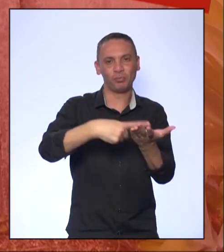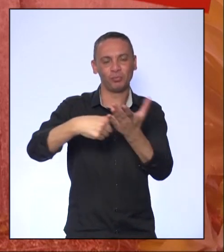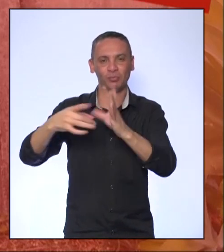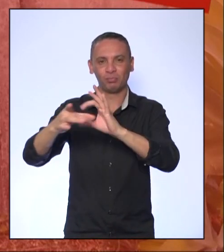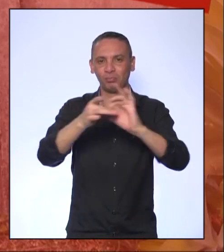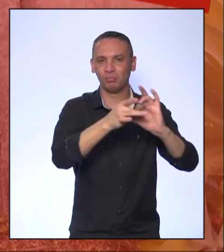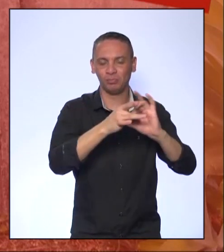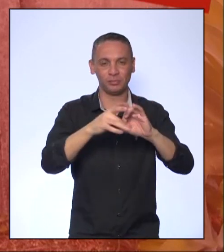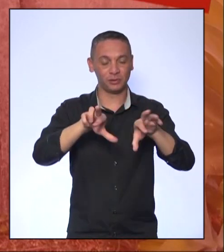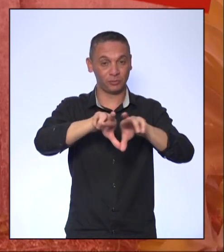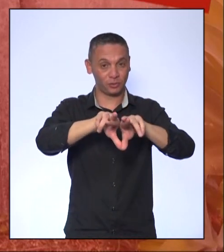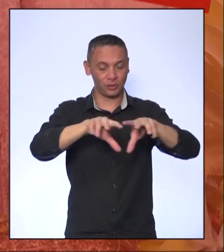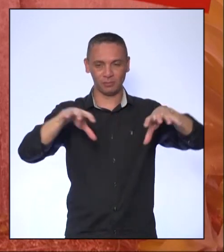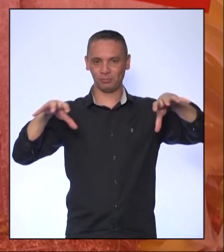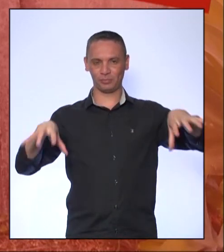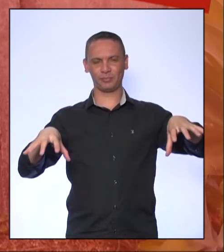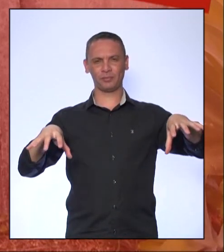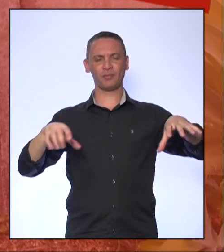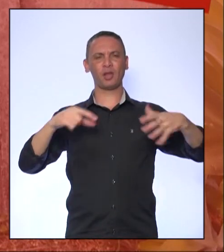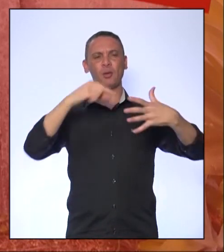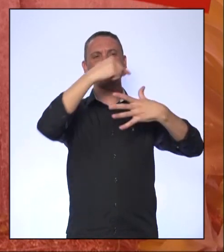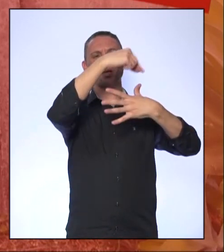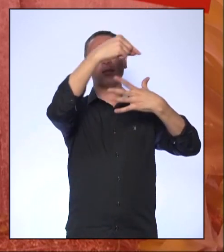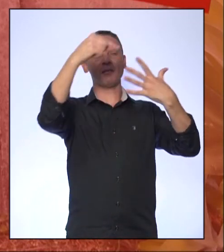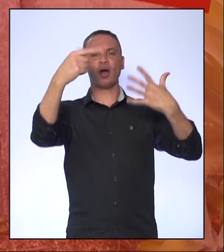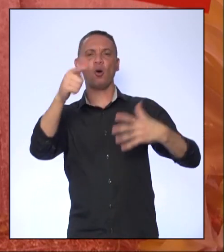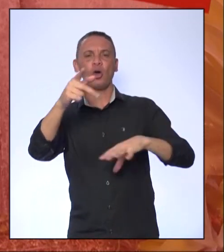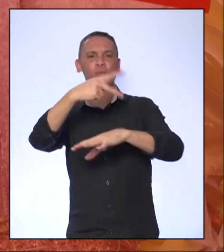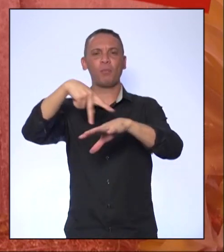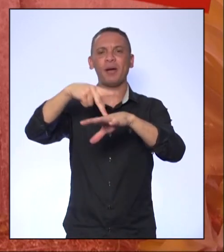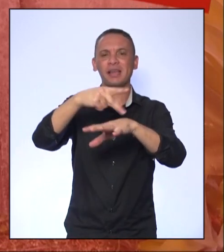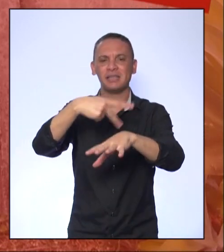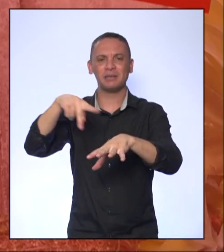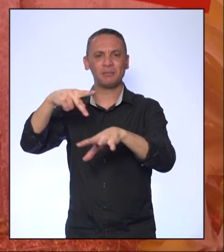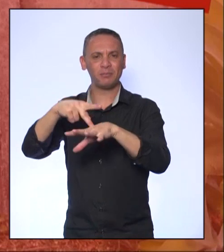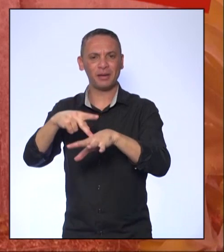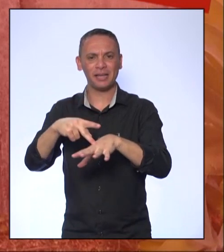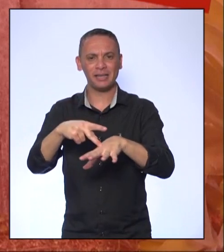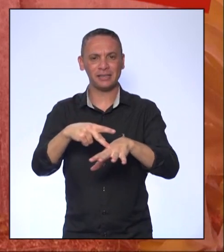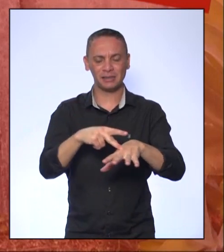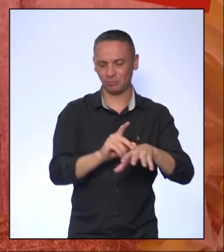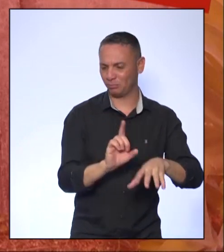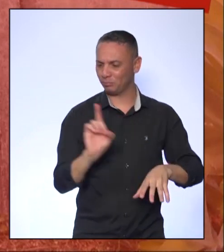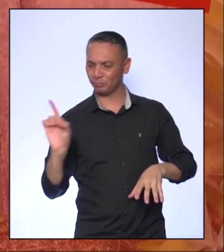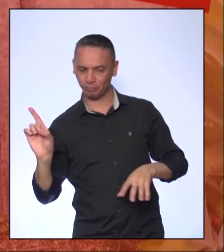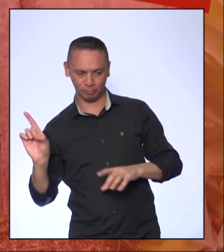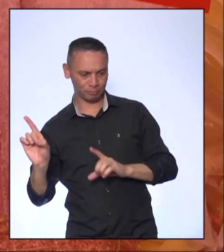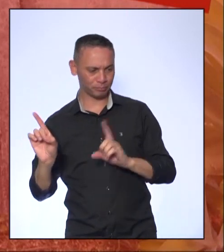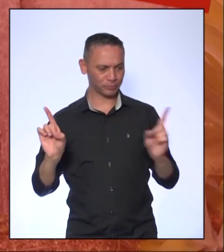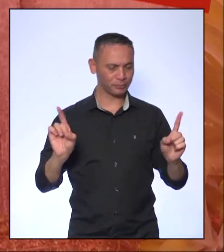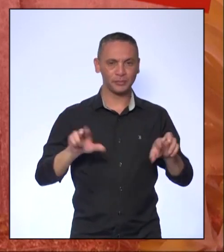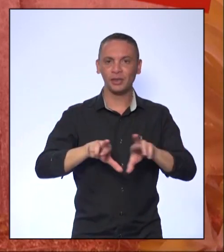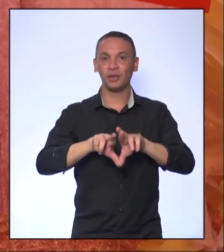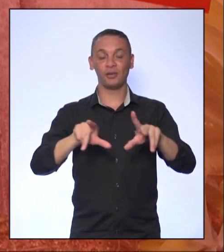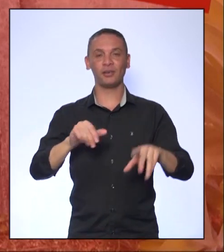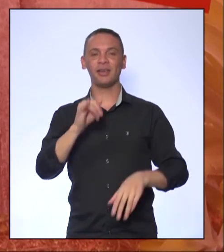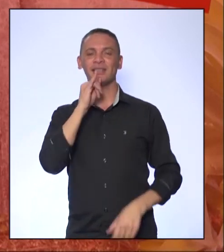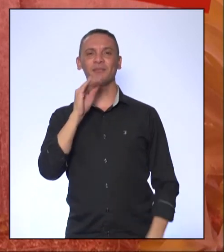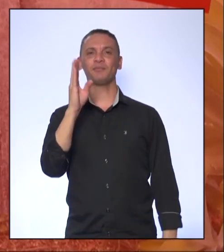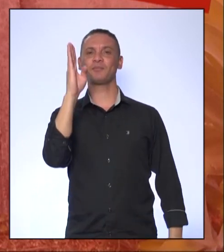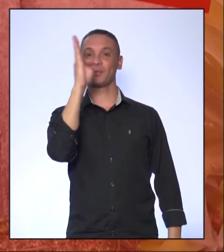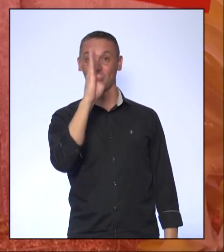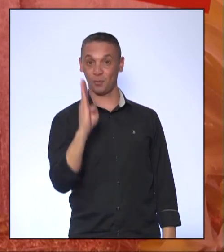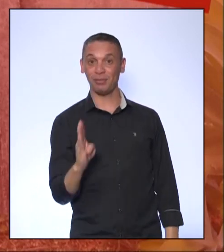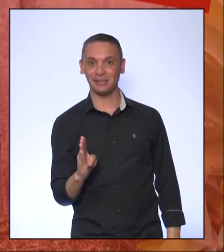alianças militares, havia outros países que estavam mais alinhados com um ou outro sistema. O Brasil, por